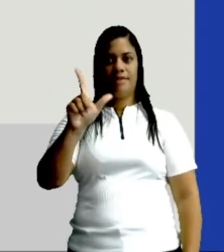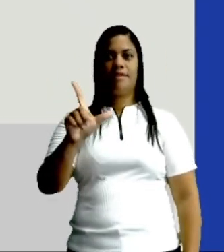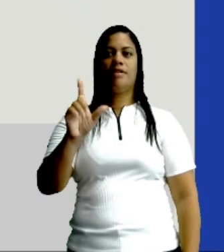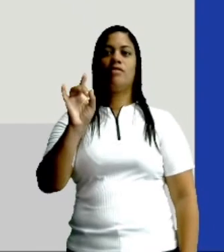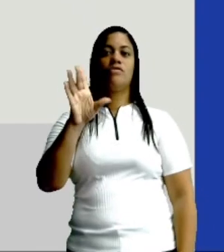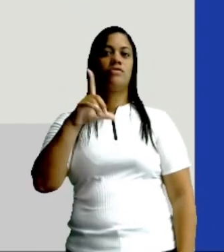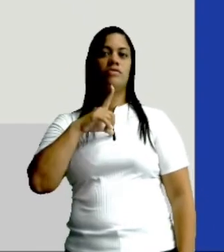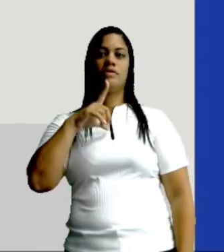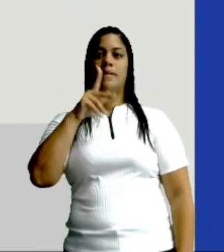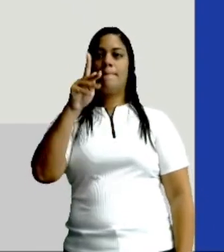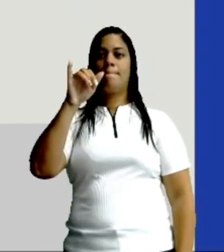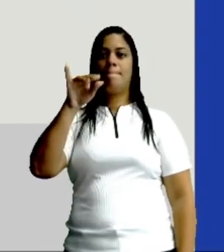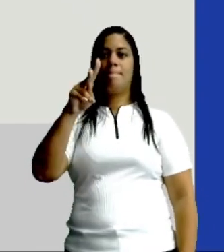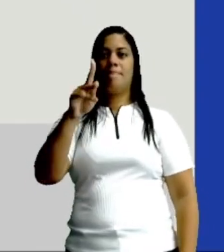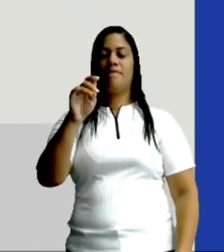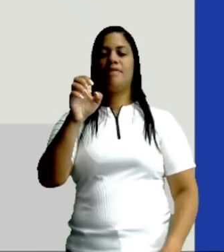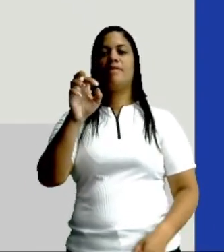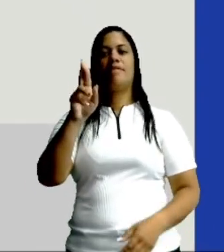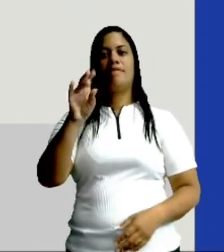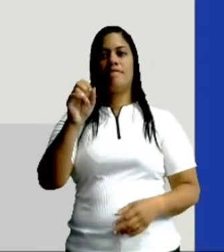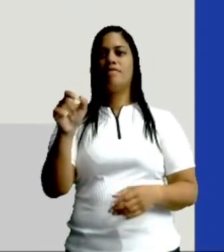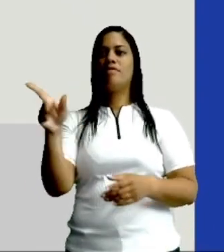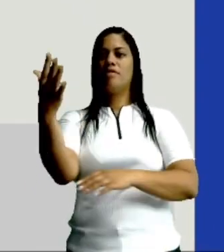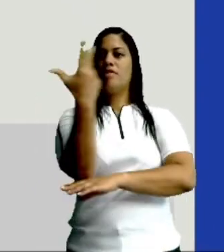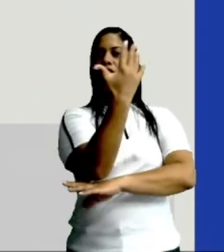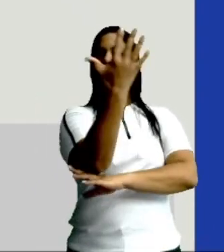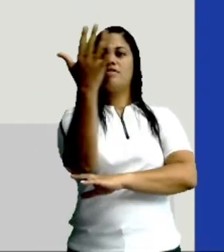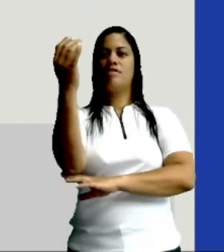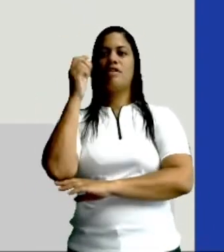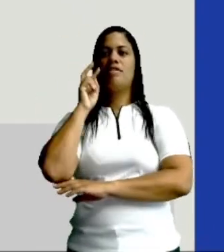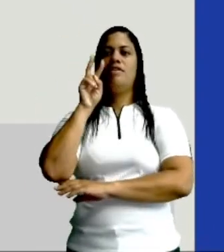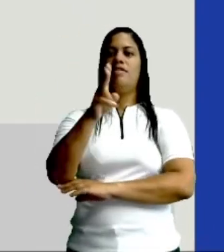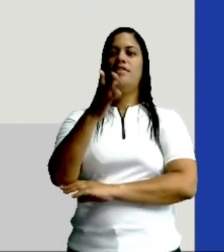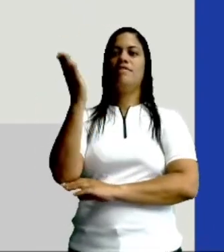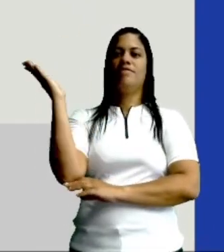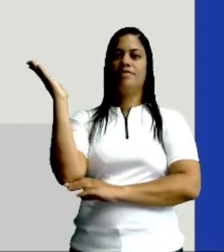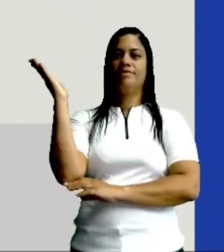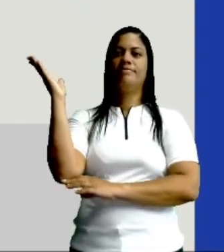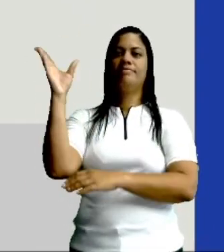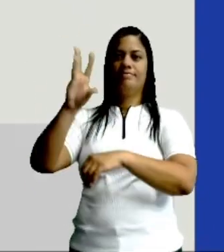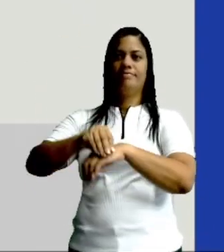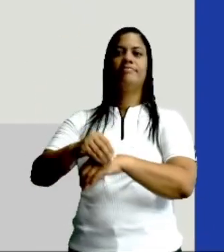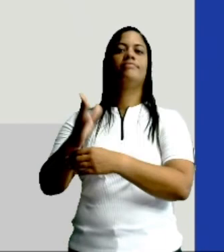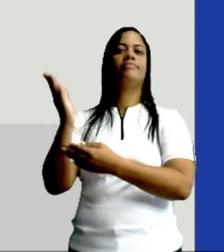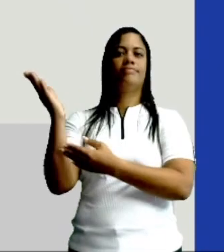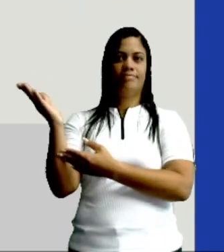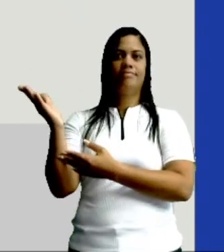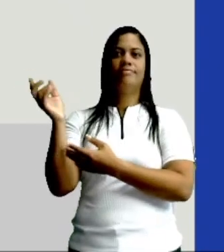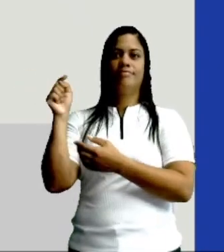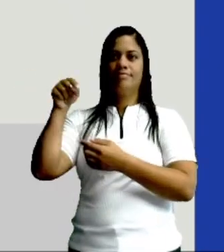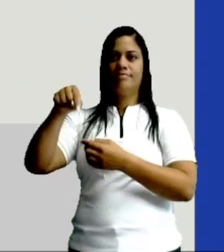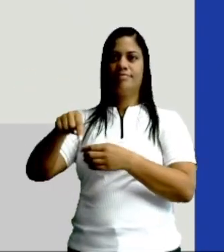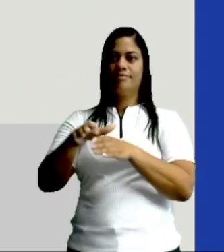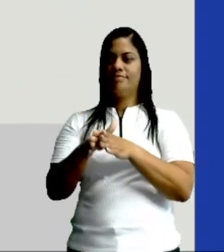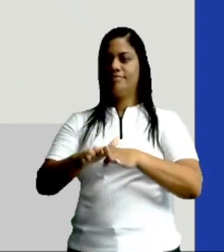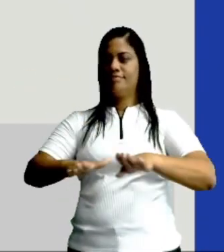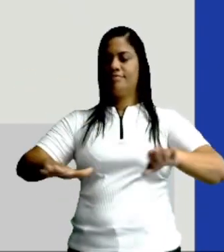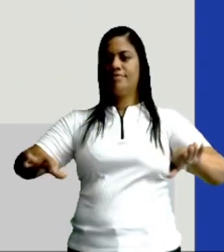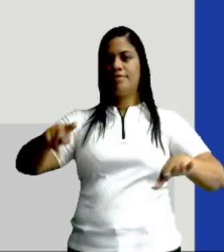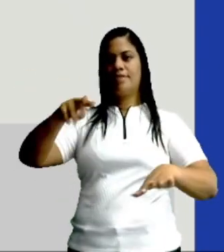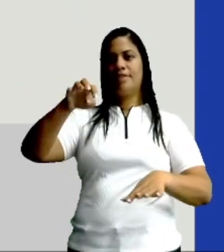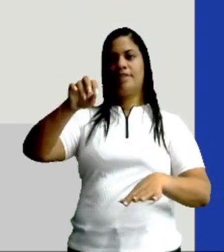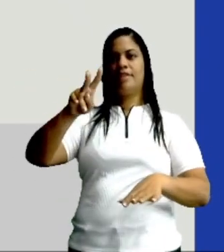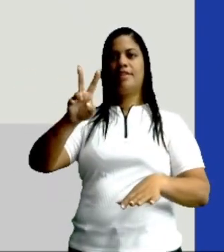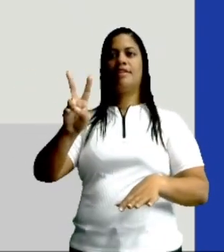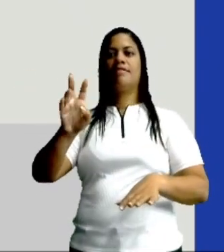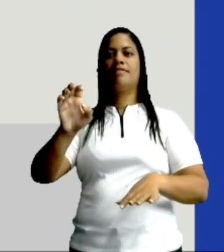basicamente de pinheiros, tá? Pinheiros é essa árvore que você está vendo aí na imagem. E aí você observar o chão, tá com neve,